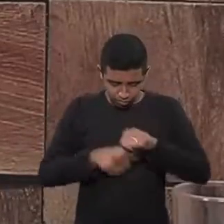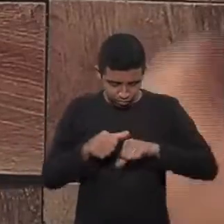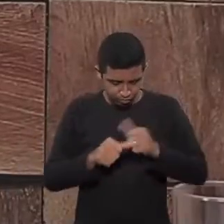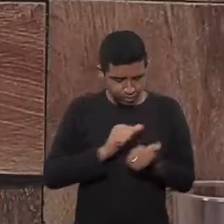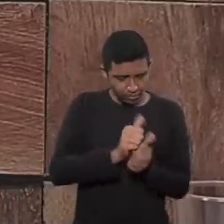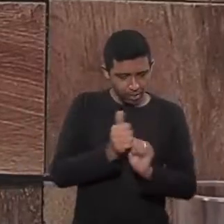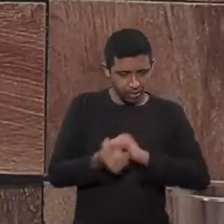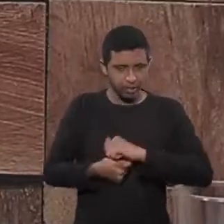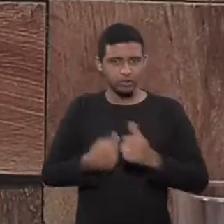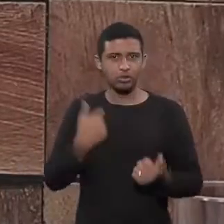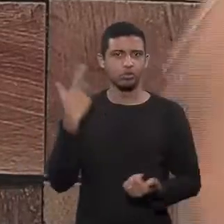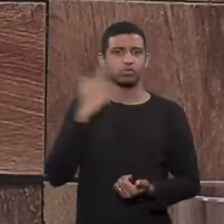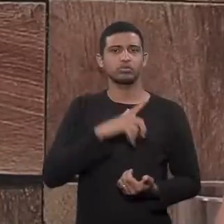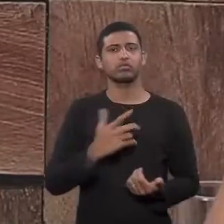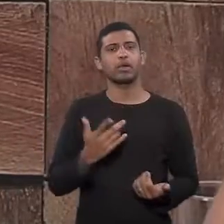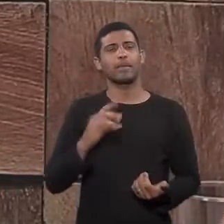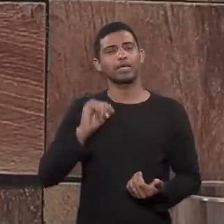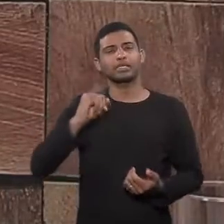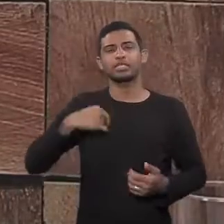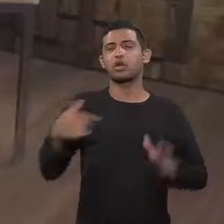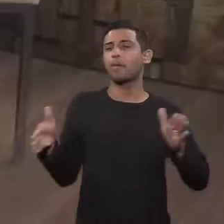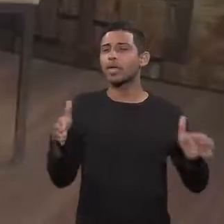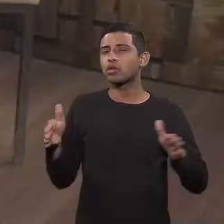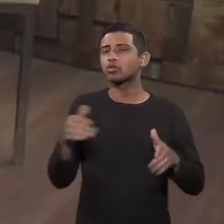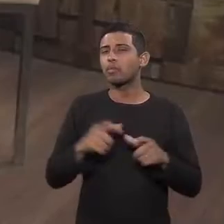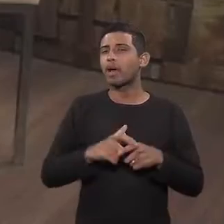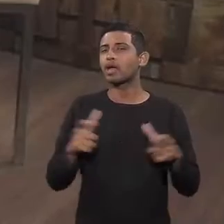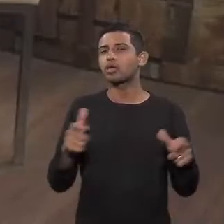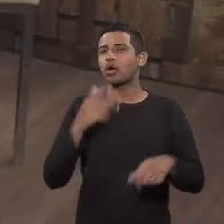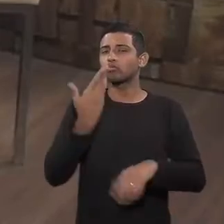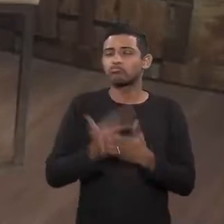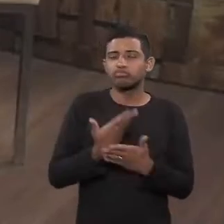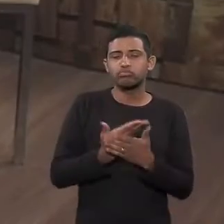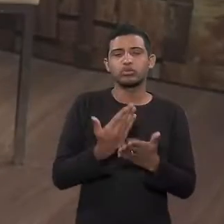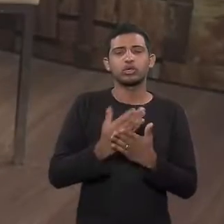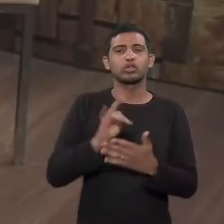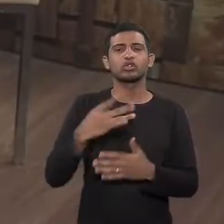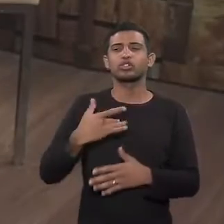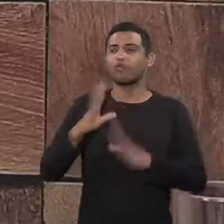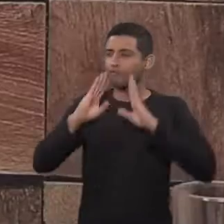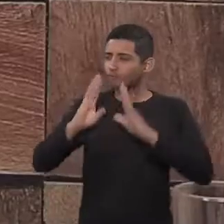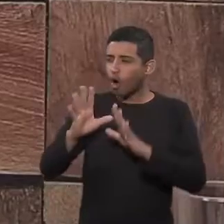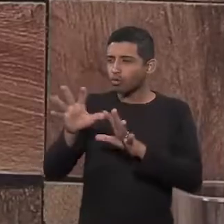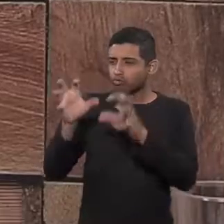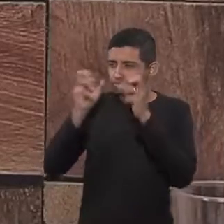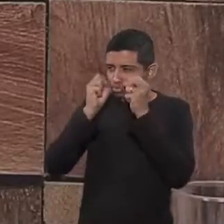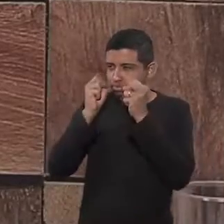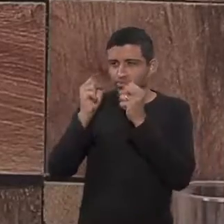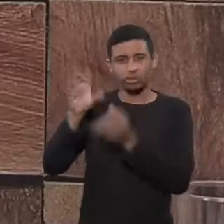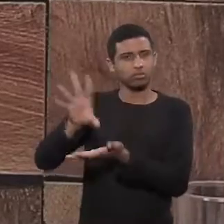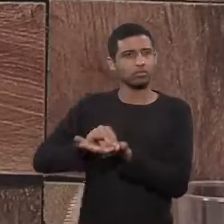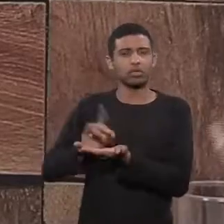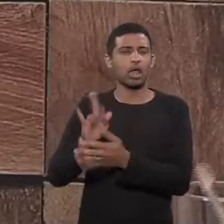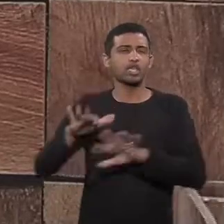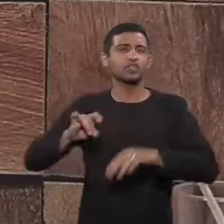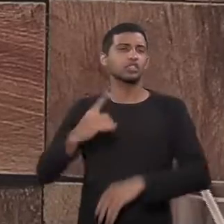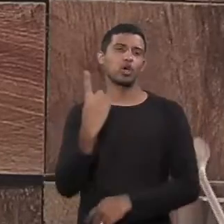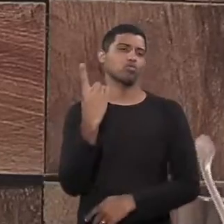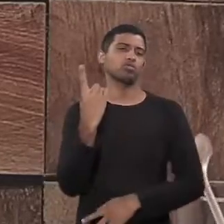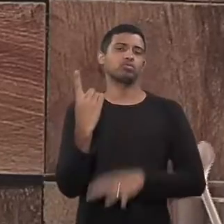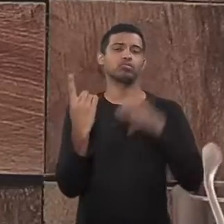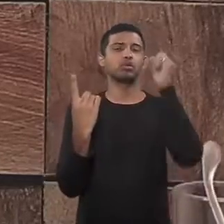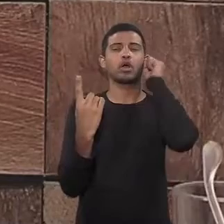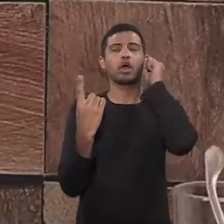Mas, se eu tenho mais tempo de estudo, eu prefiro não ter aqui só uma gravação como referência. Às vezes eu ouço uma vez para